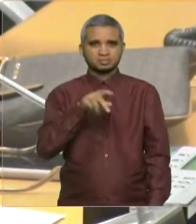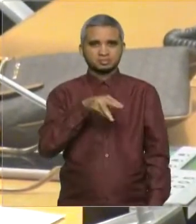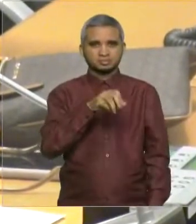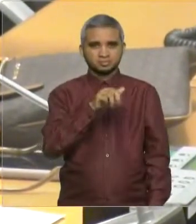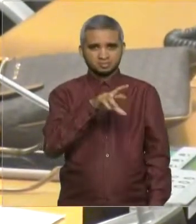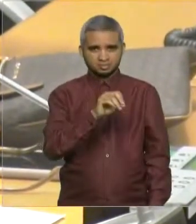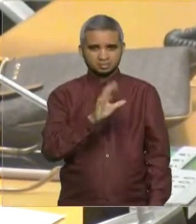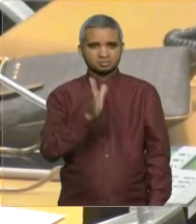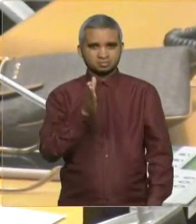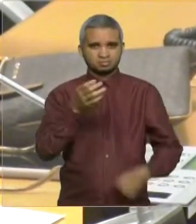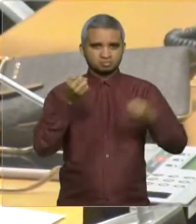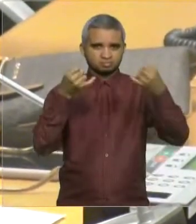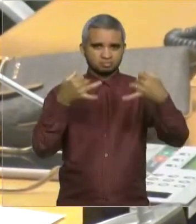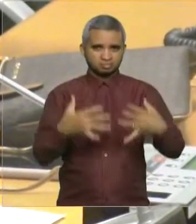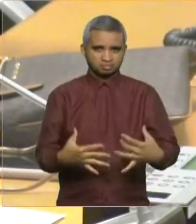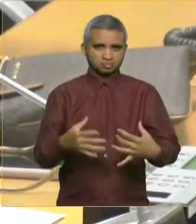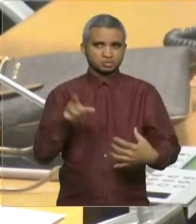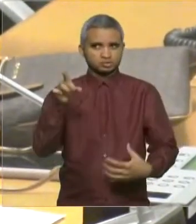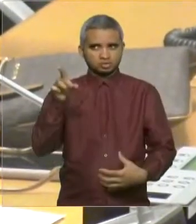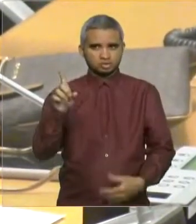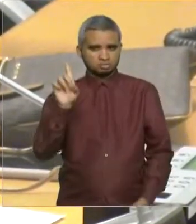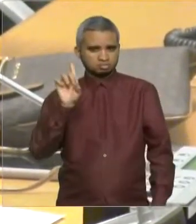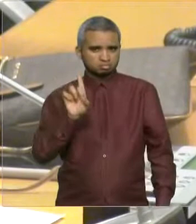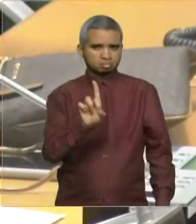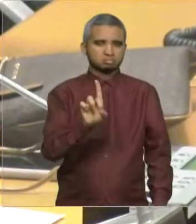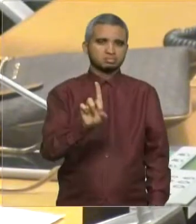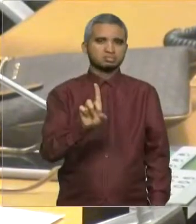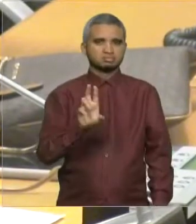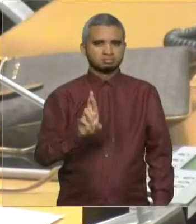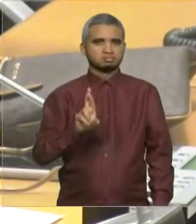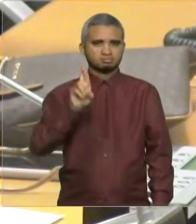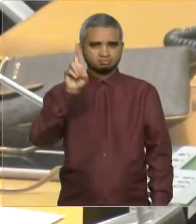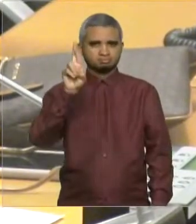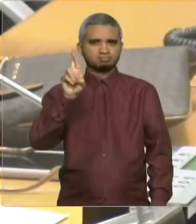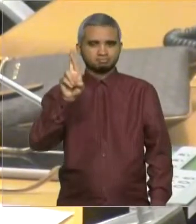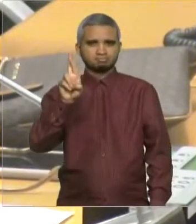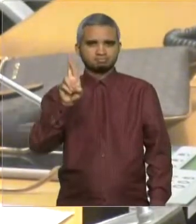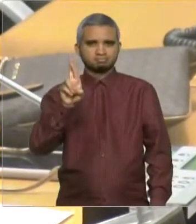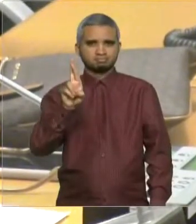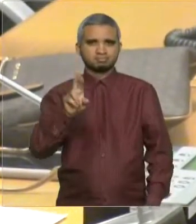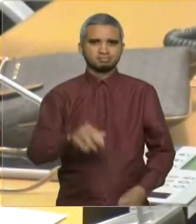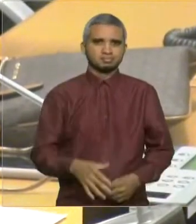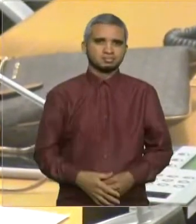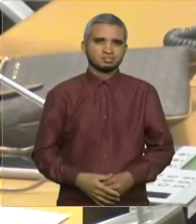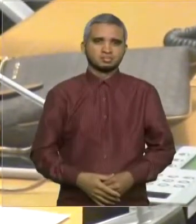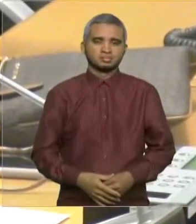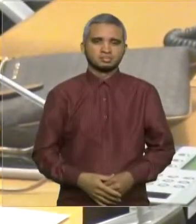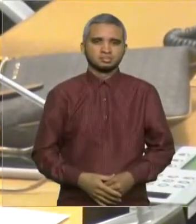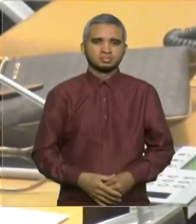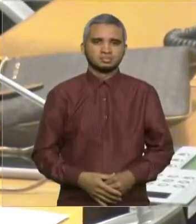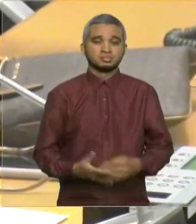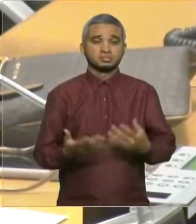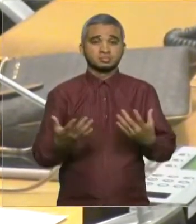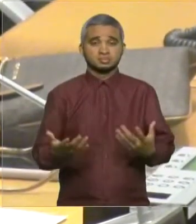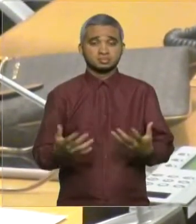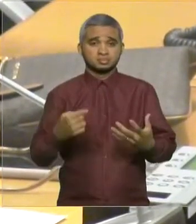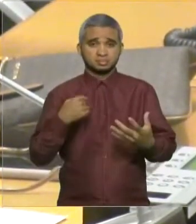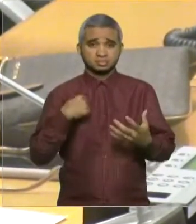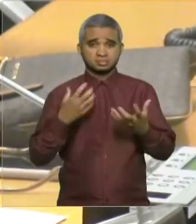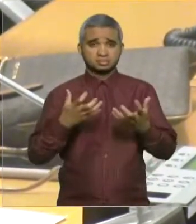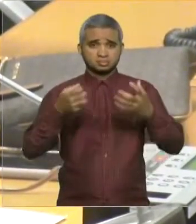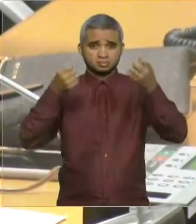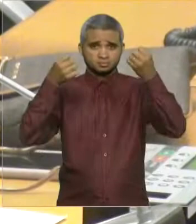representou com muita bravura. E quero dizer a você que a hemodiálise é uma coisa que eu